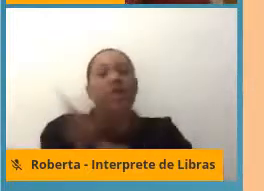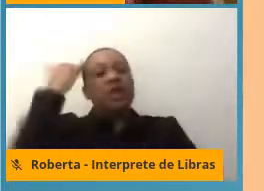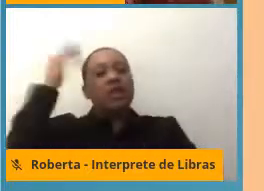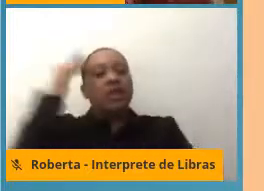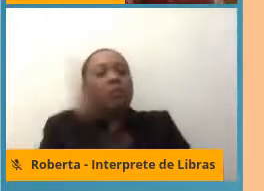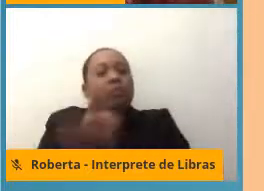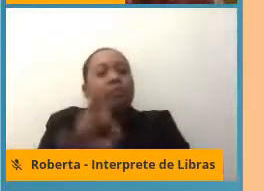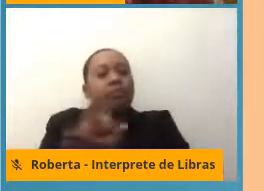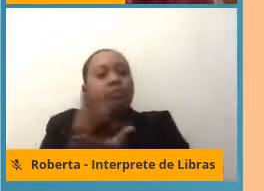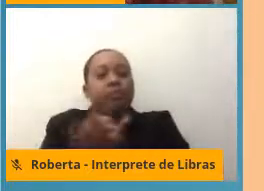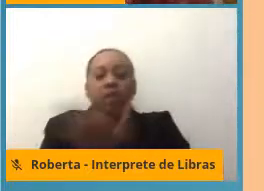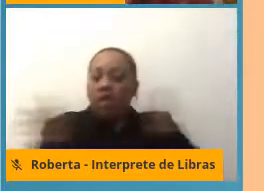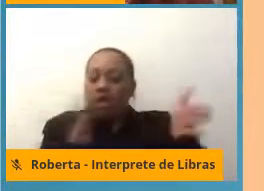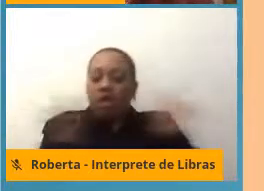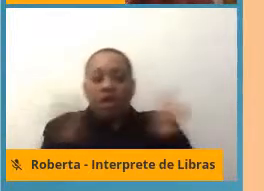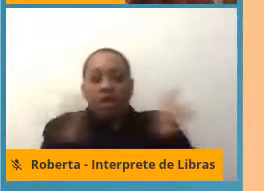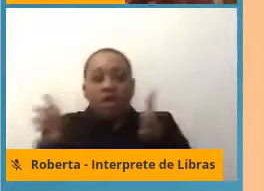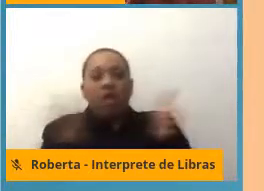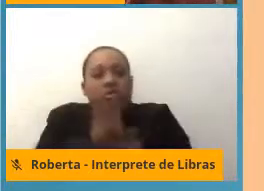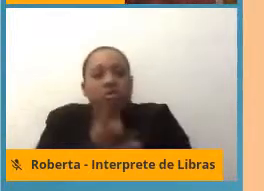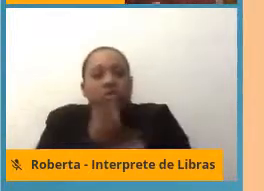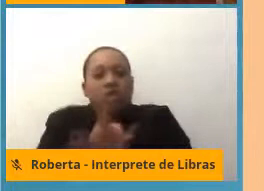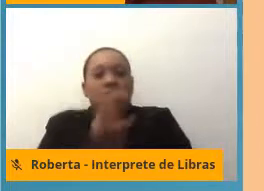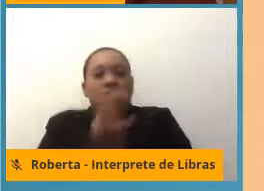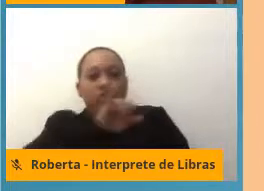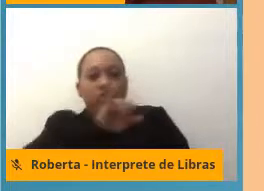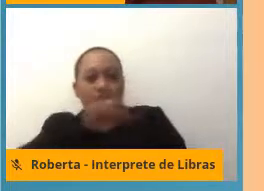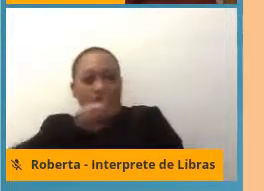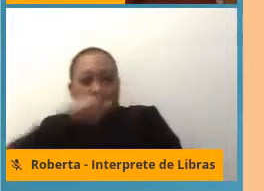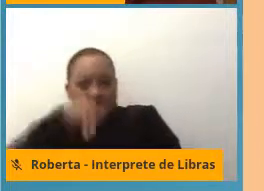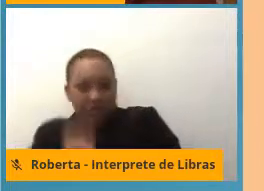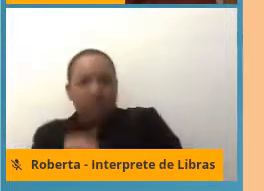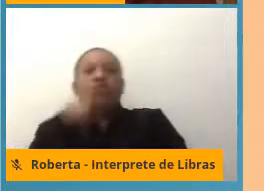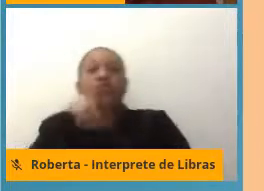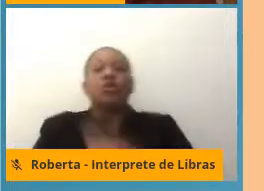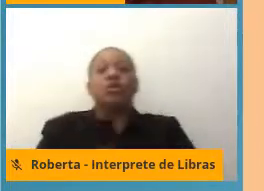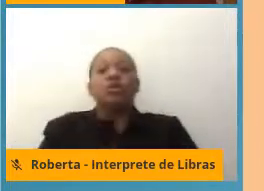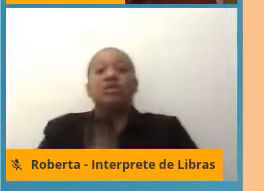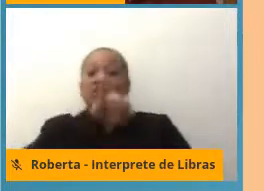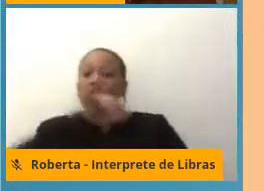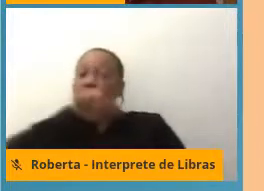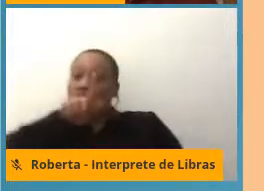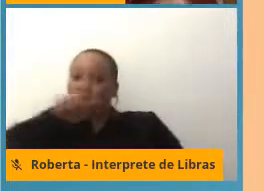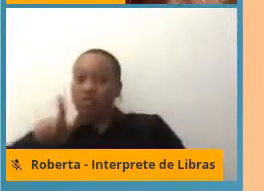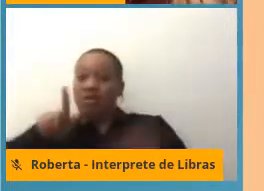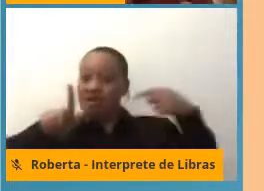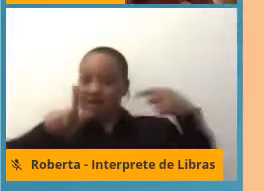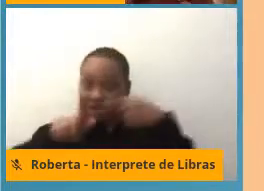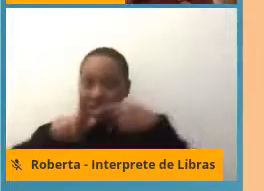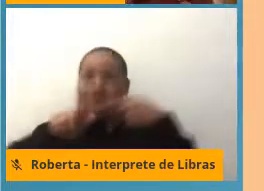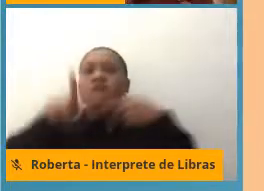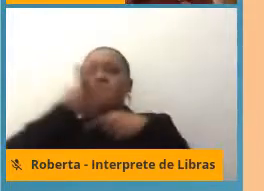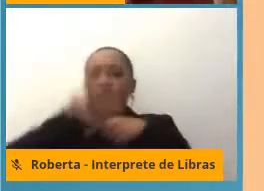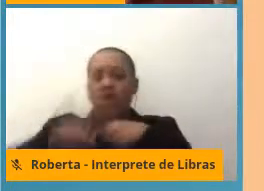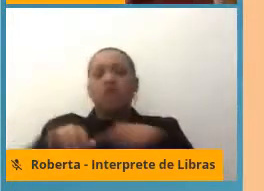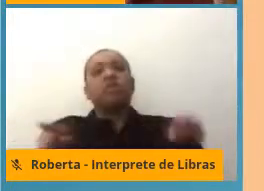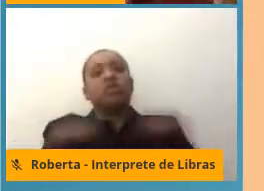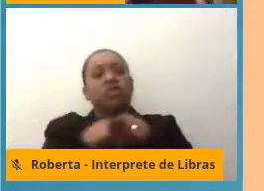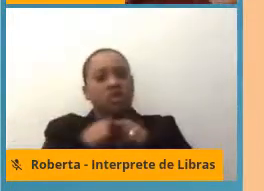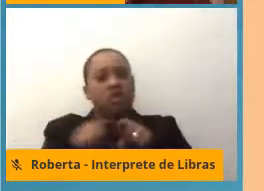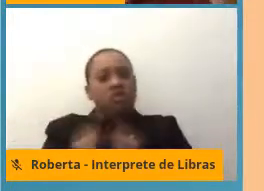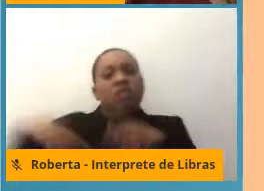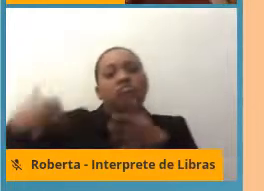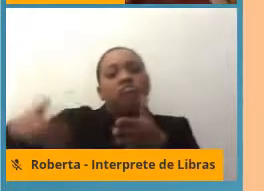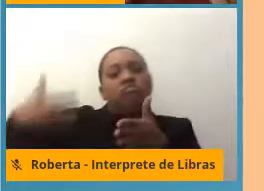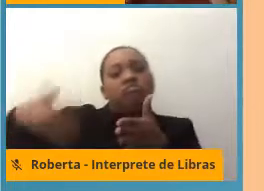mantendo. E o IgG, quando ele vai aparecendo, ele também, hoje em dia, não vai, até então, não existe nada que